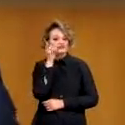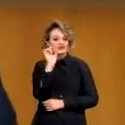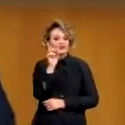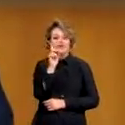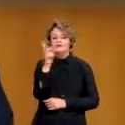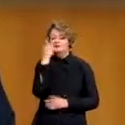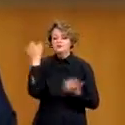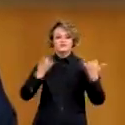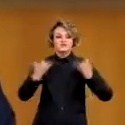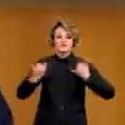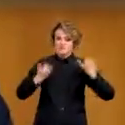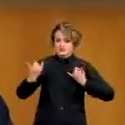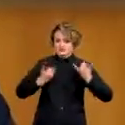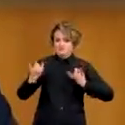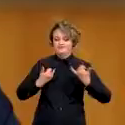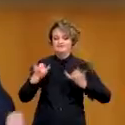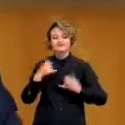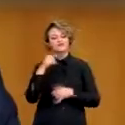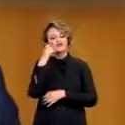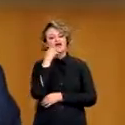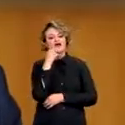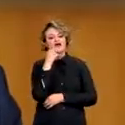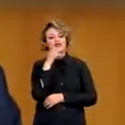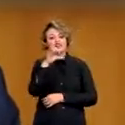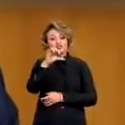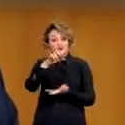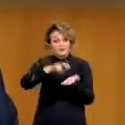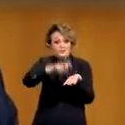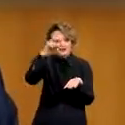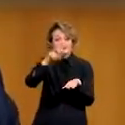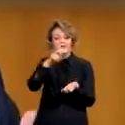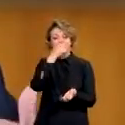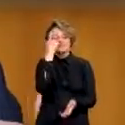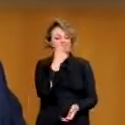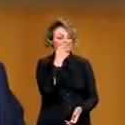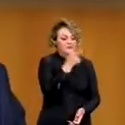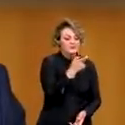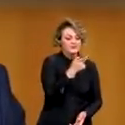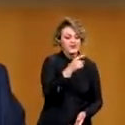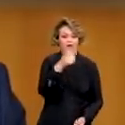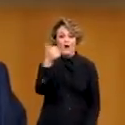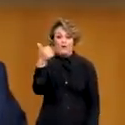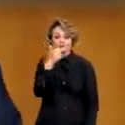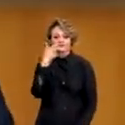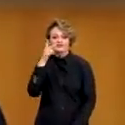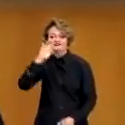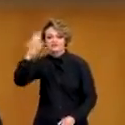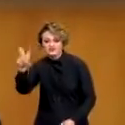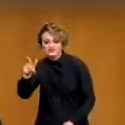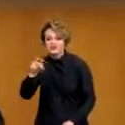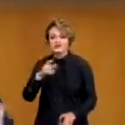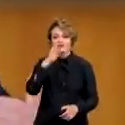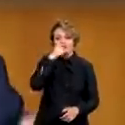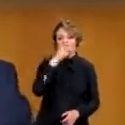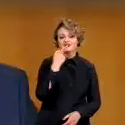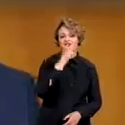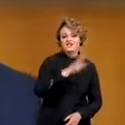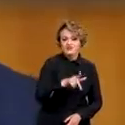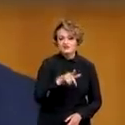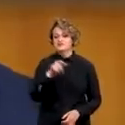me passam as informações. Sabe, 9 horas da manhã as pessoas falam uma coisa, 11 horas fala outra, meio-dia fala